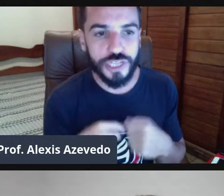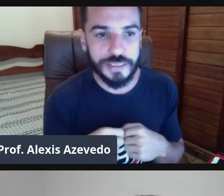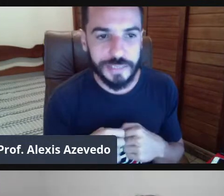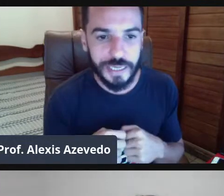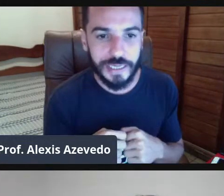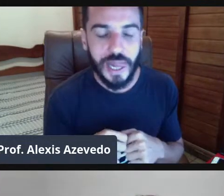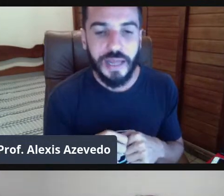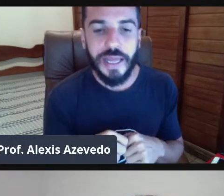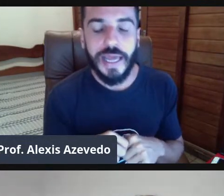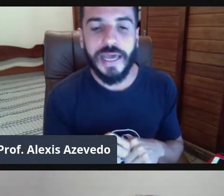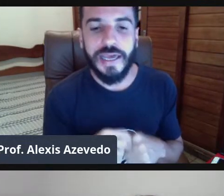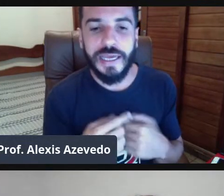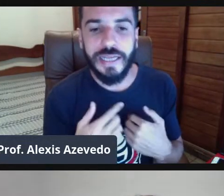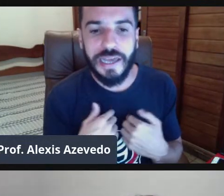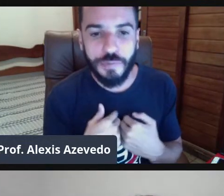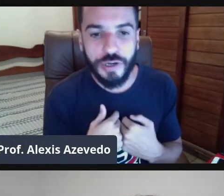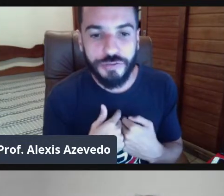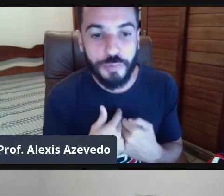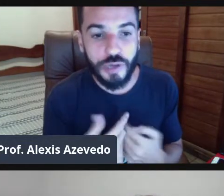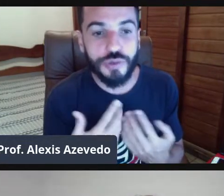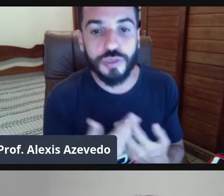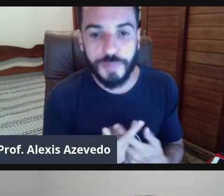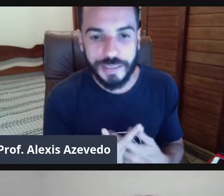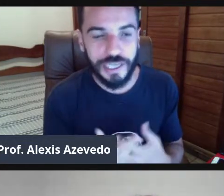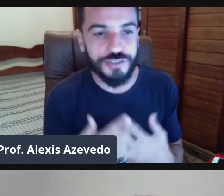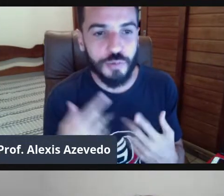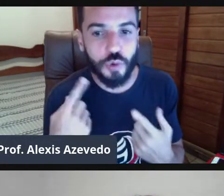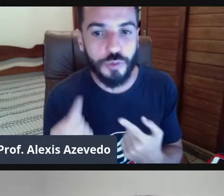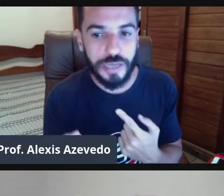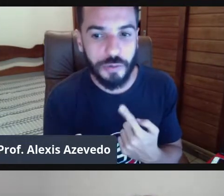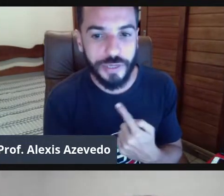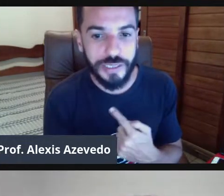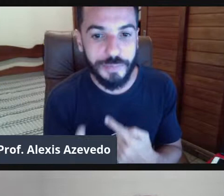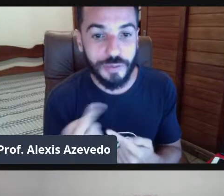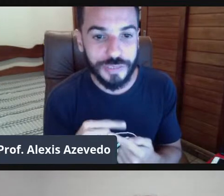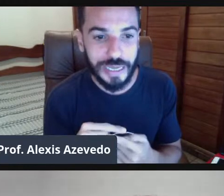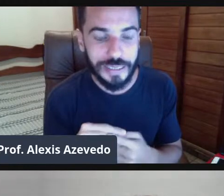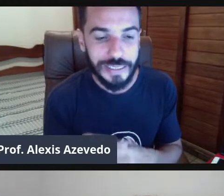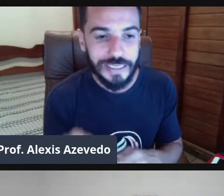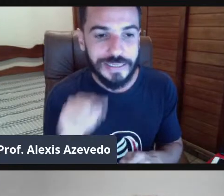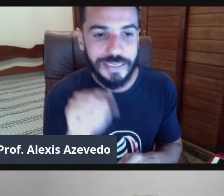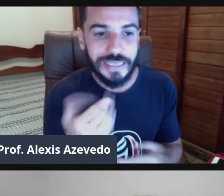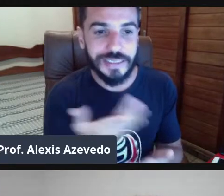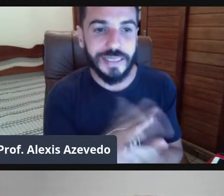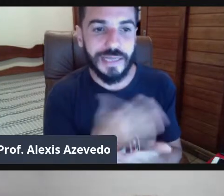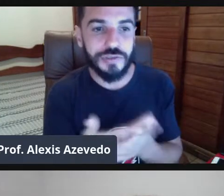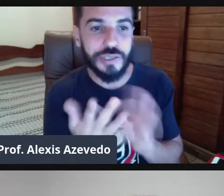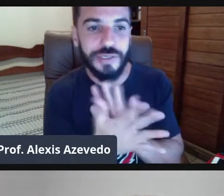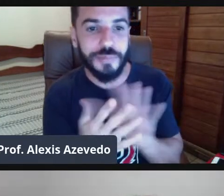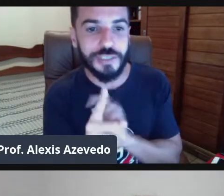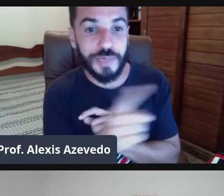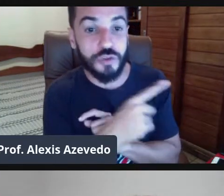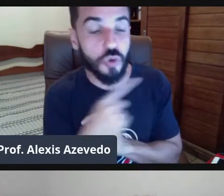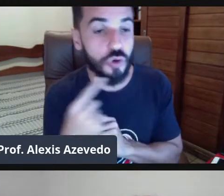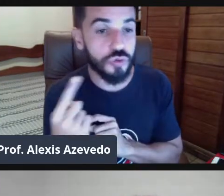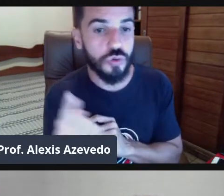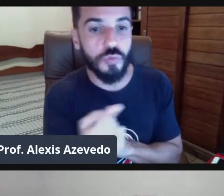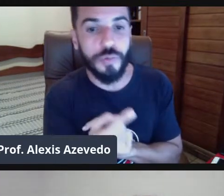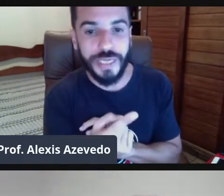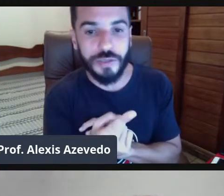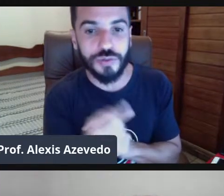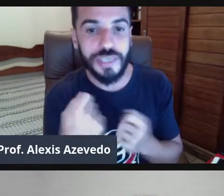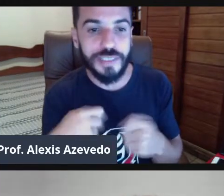o Gessé, ele foi meu aluno em 2 matérias, eu vou me comunicar com ele e perguntar se essa tradução em Libras para